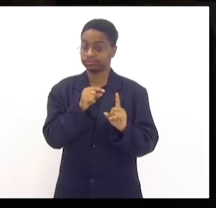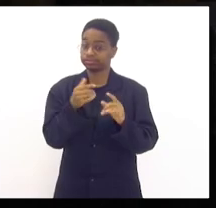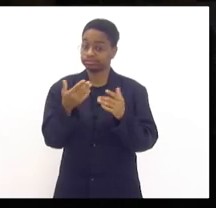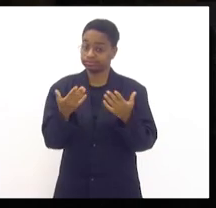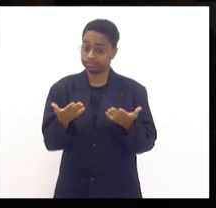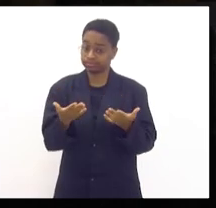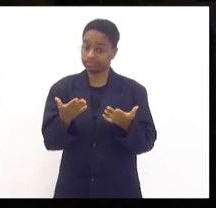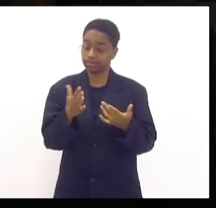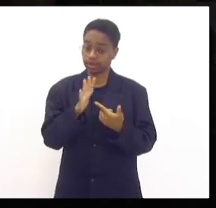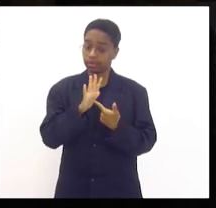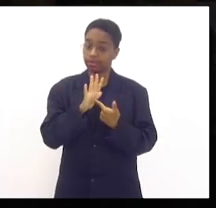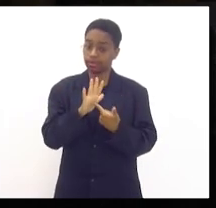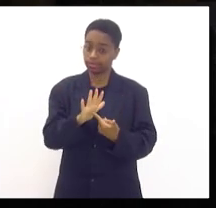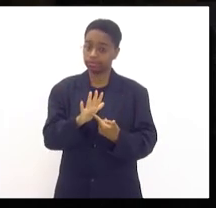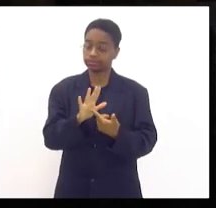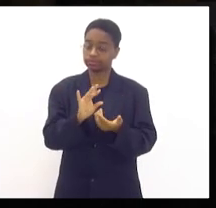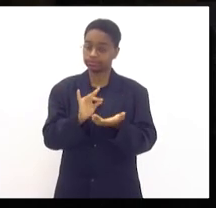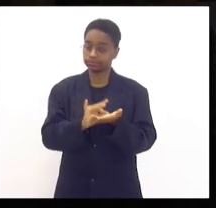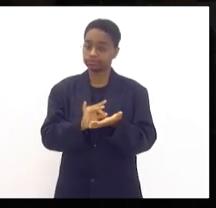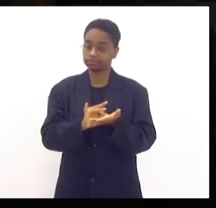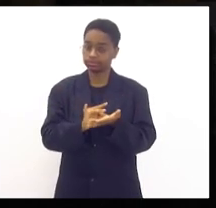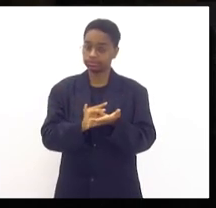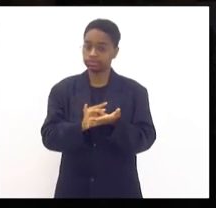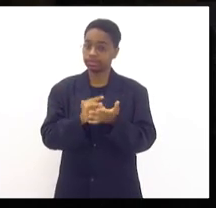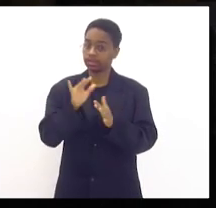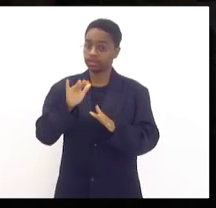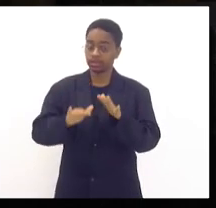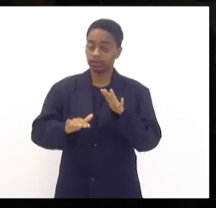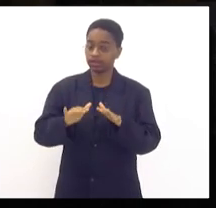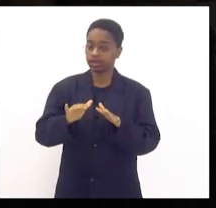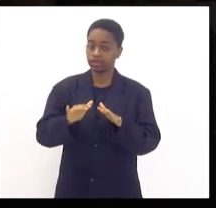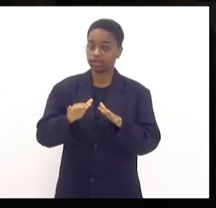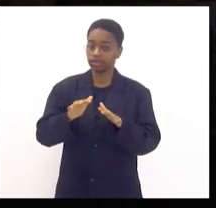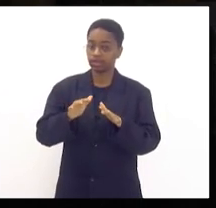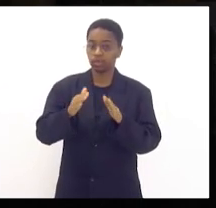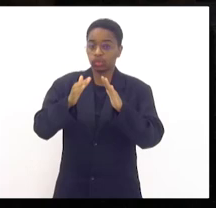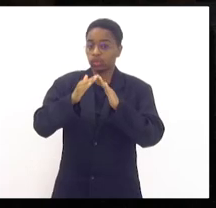mostra que provavelmente nem da localidade eram.